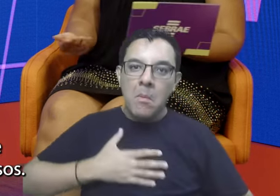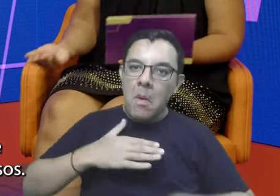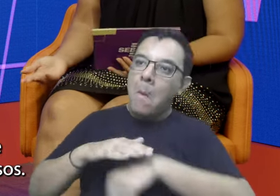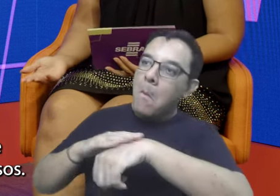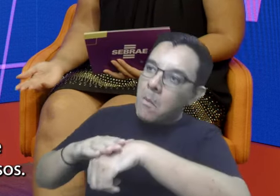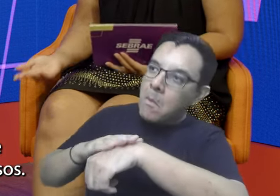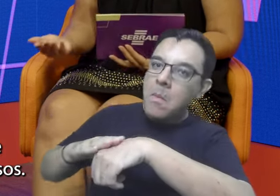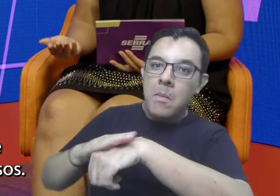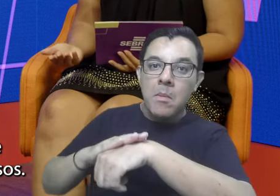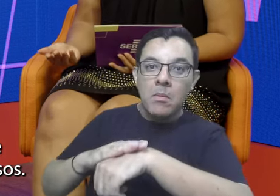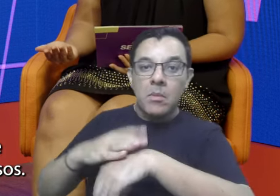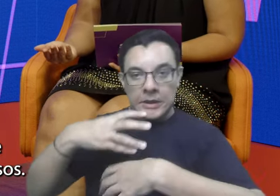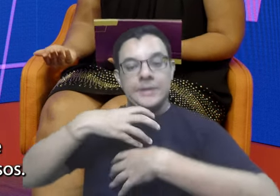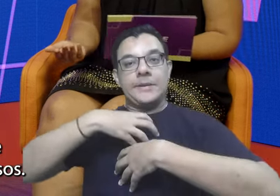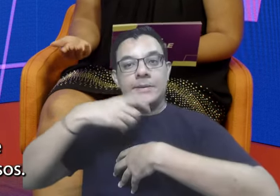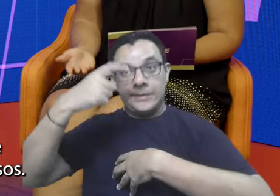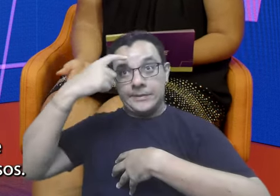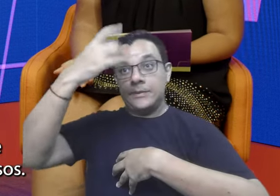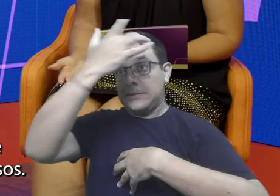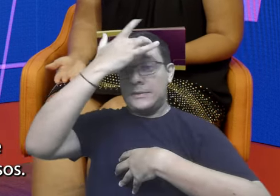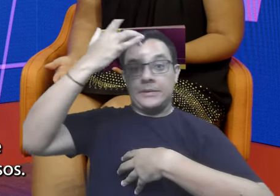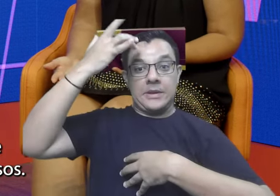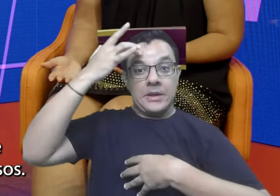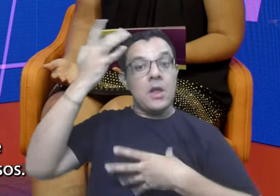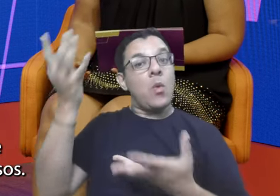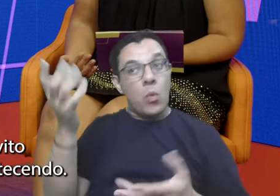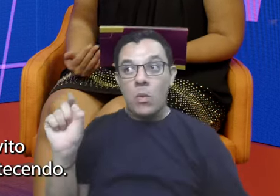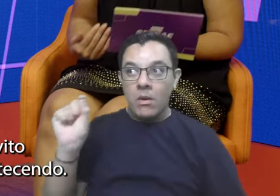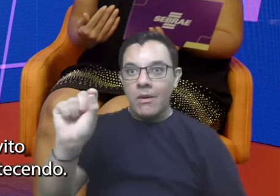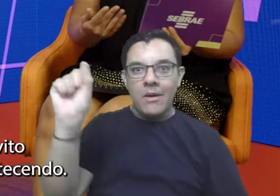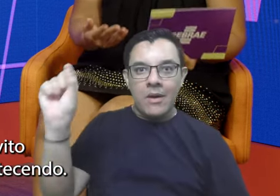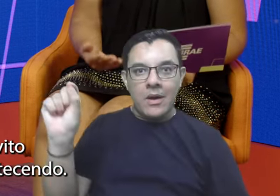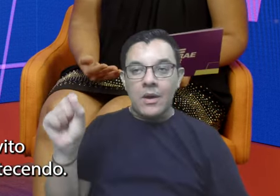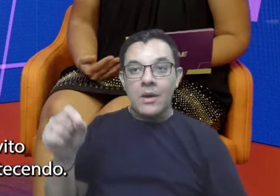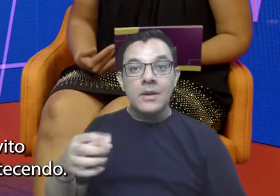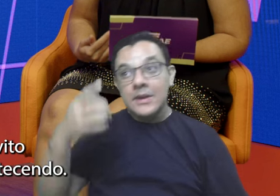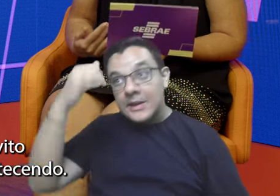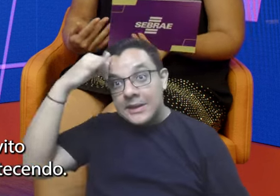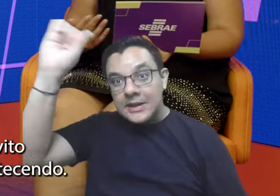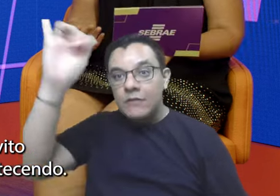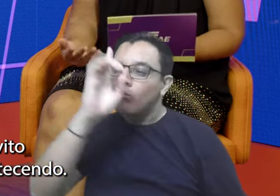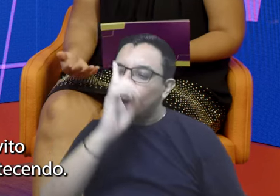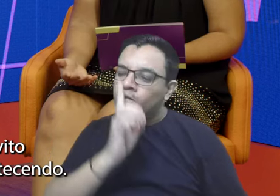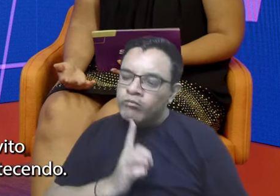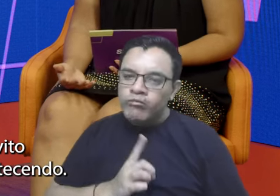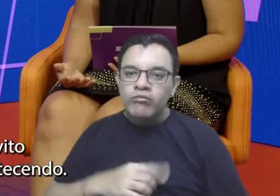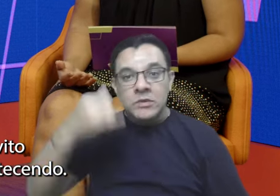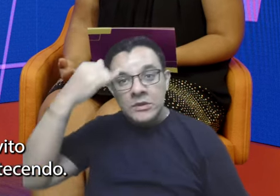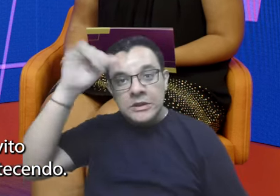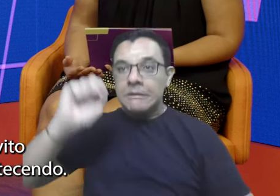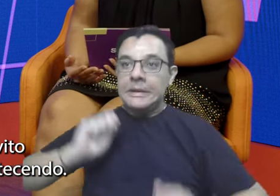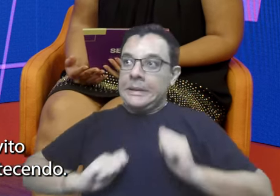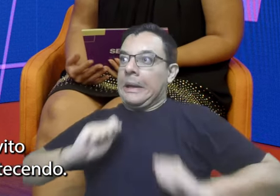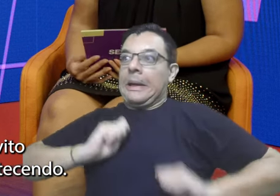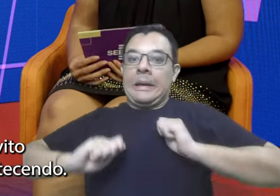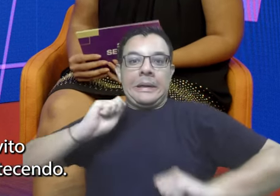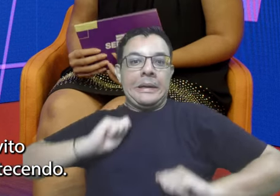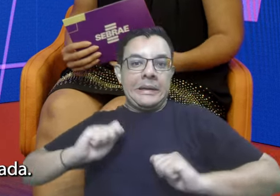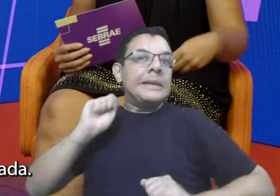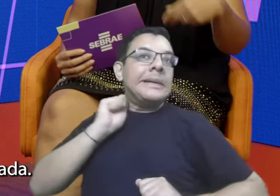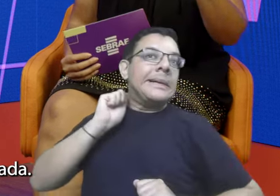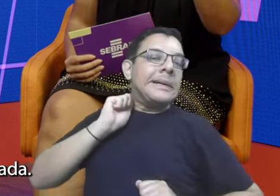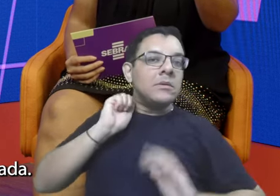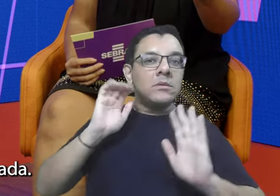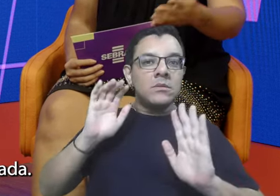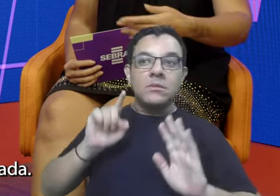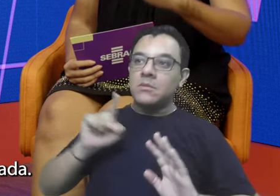impacta diretamente no na na saúde mental desses idosos então eu evito depressão evito alguma ansiedade que tá acontecendo